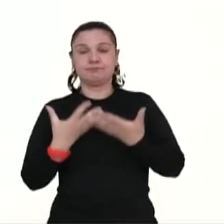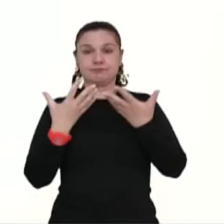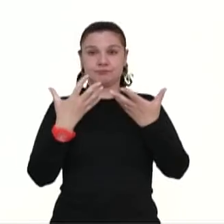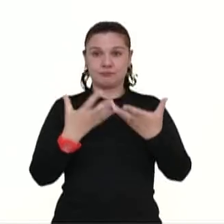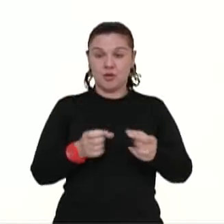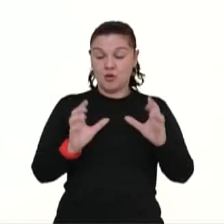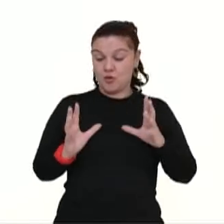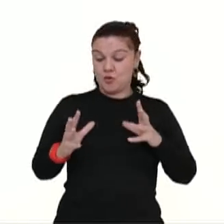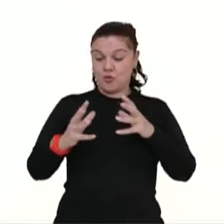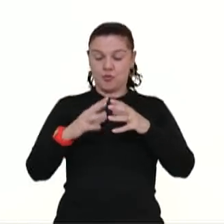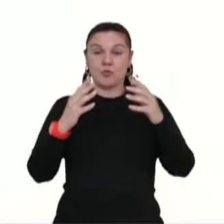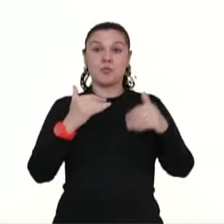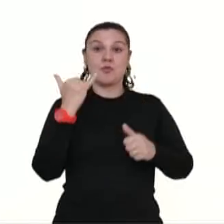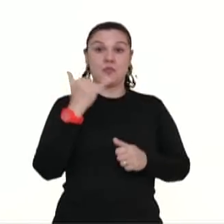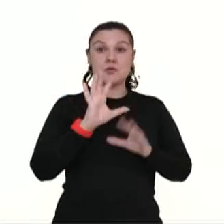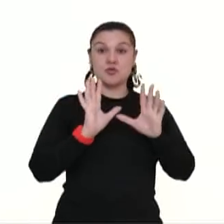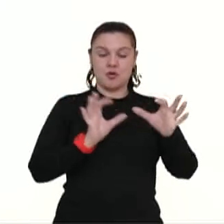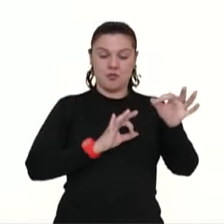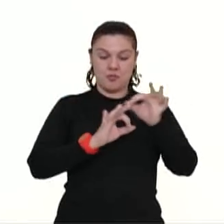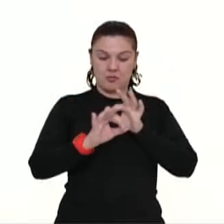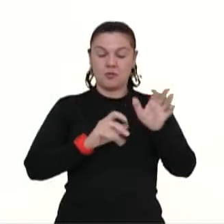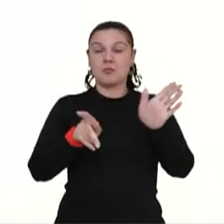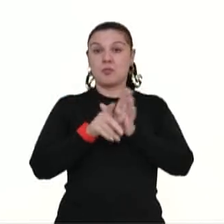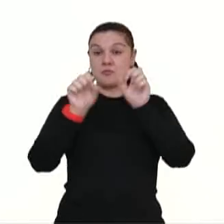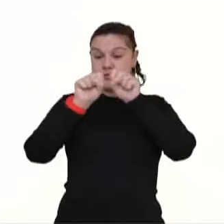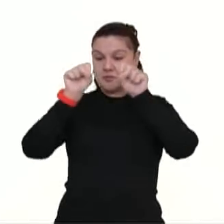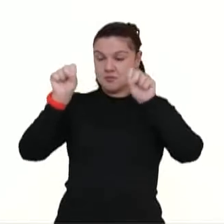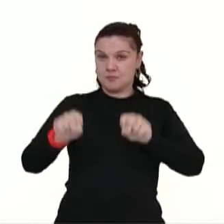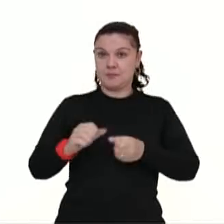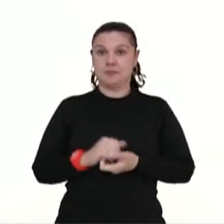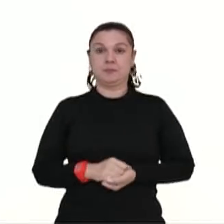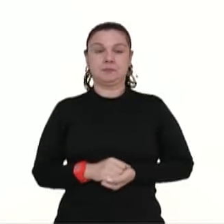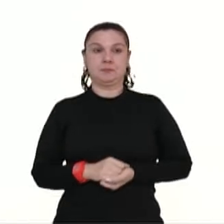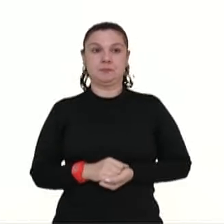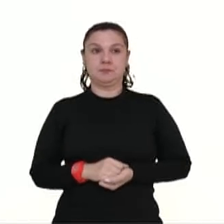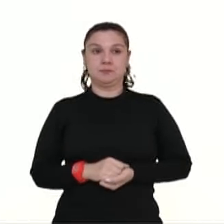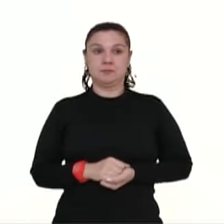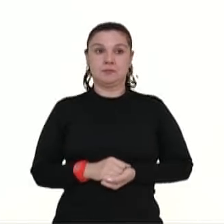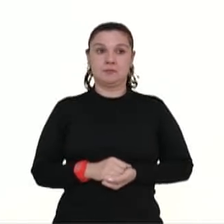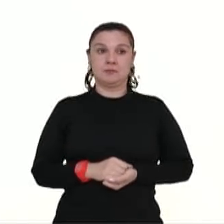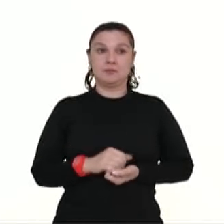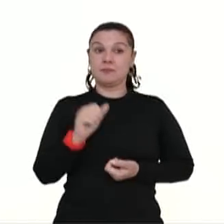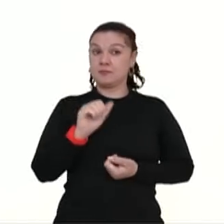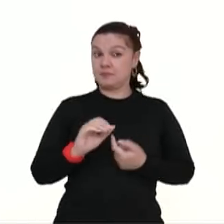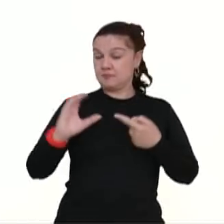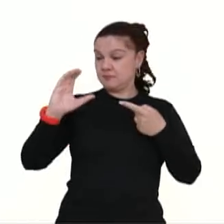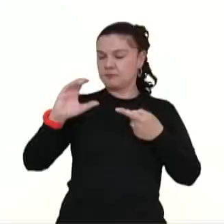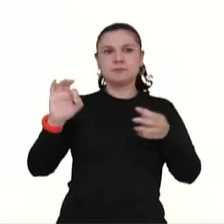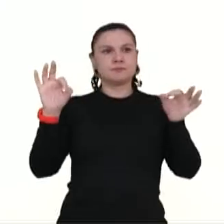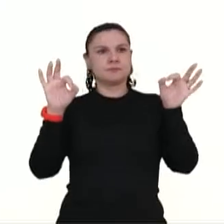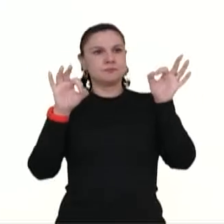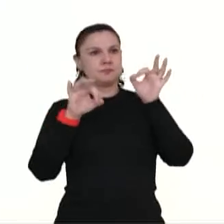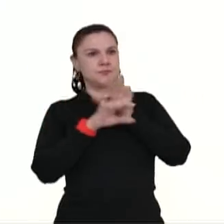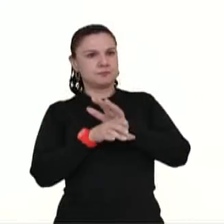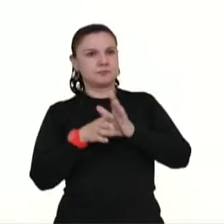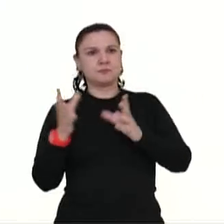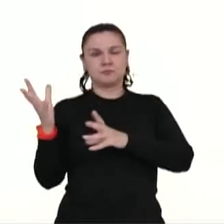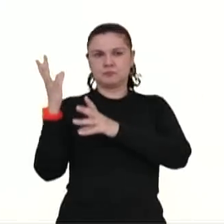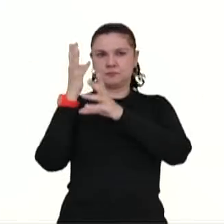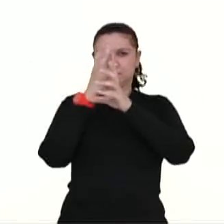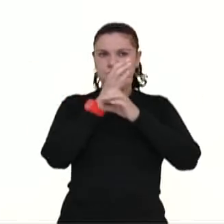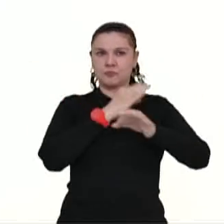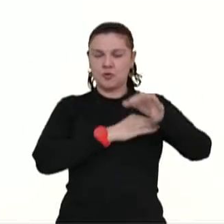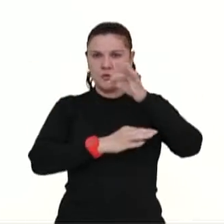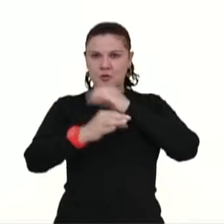partir de um conjunto de dados coletados de forma sistemática. Preste atenção nas palavrinhas. Letra C, solucionar